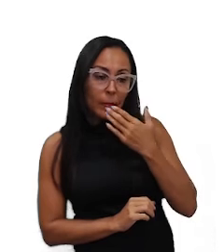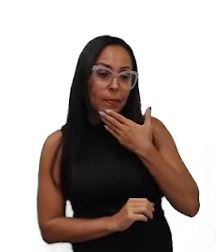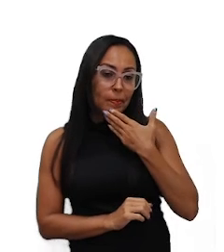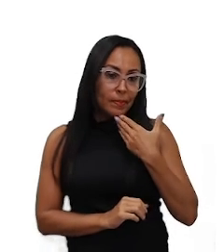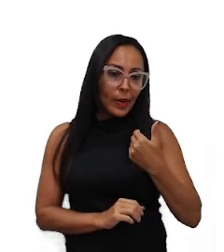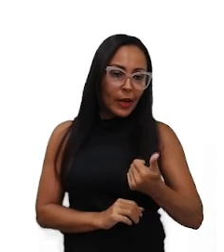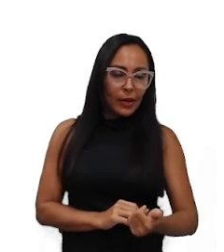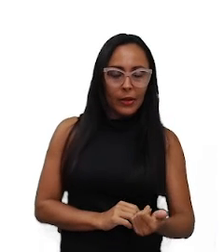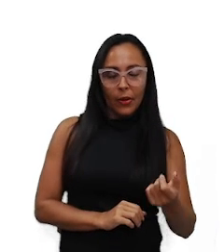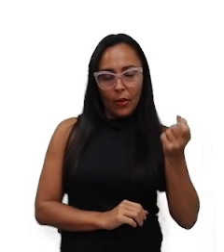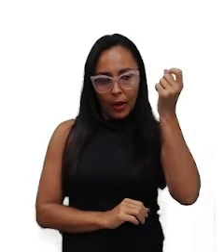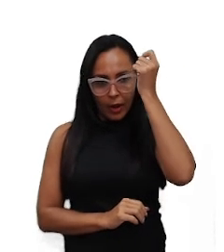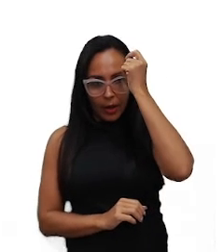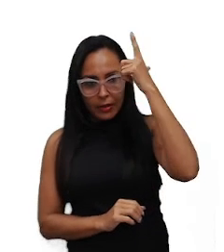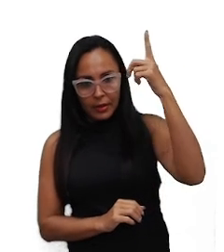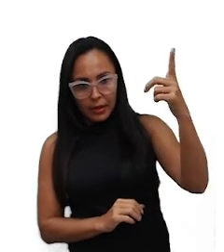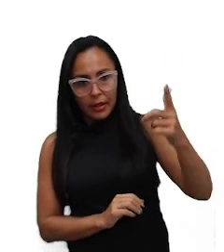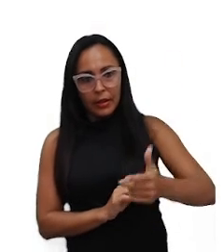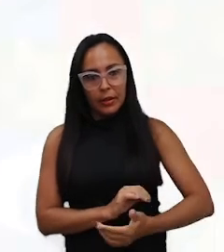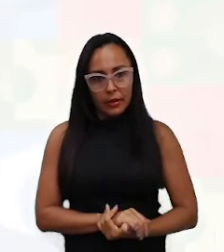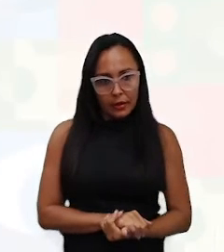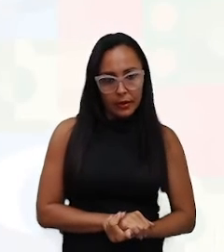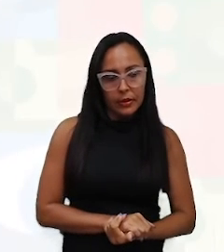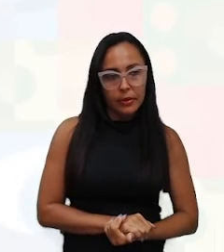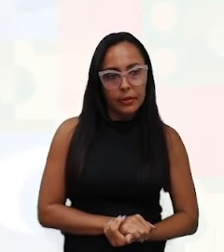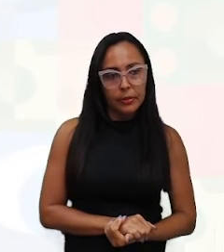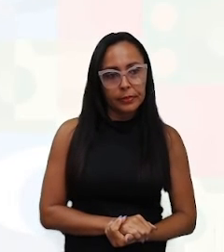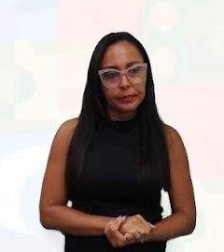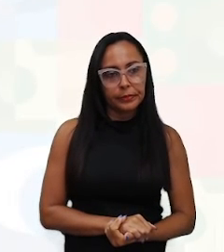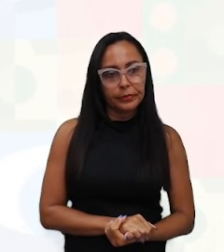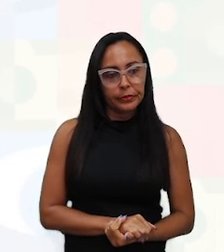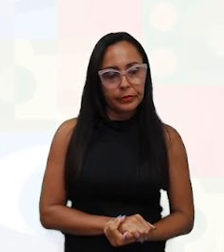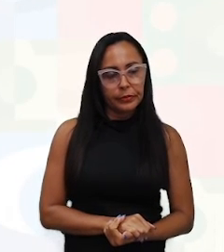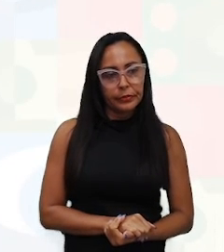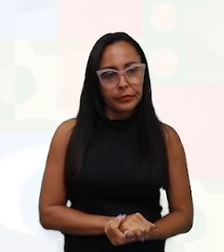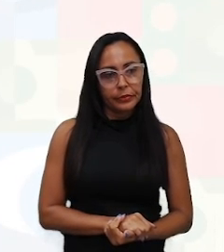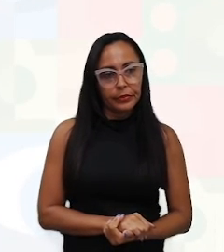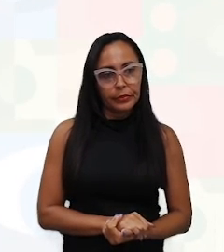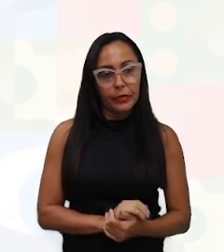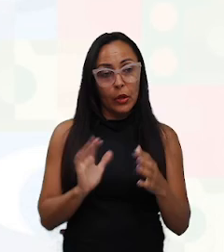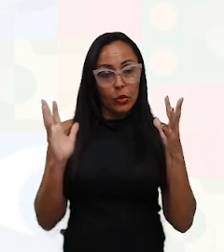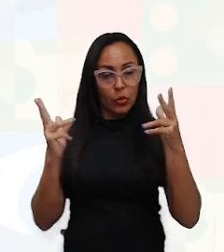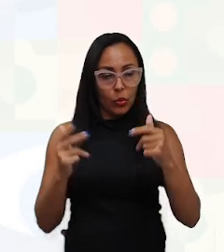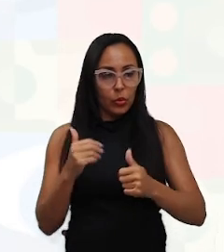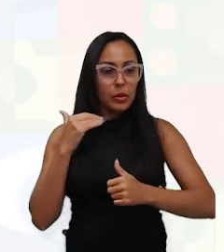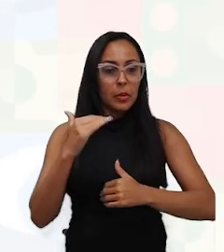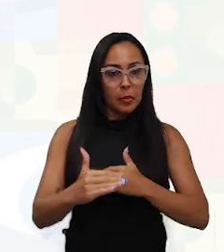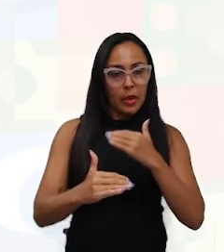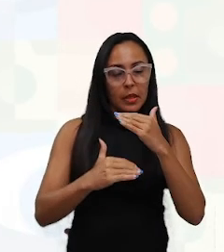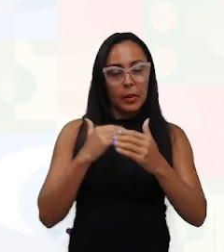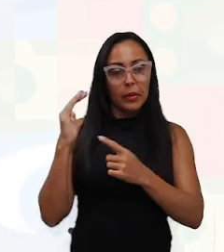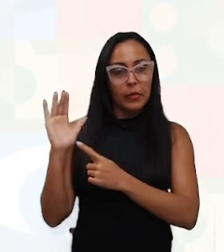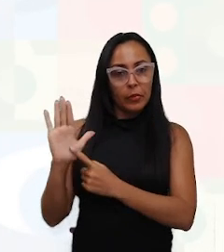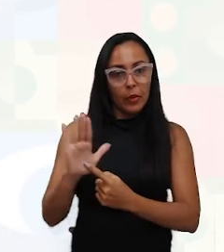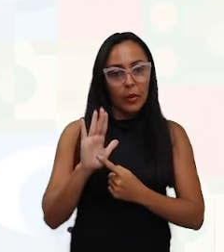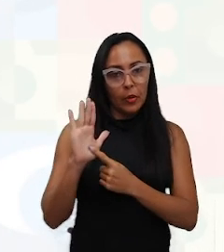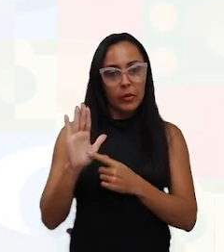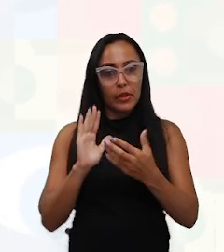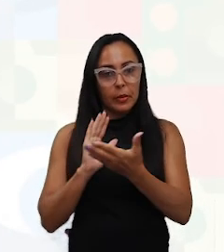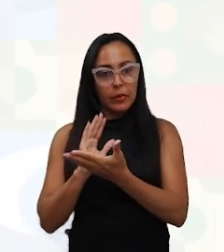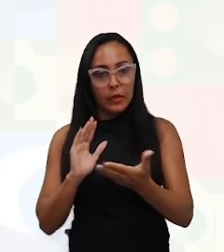suas ideias, como você está projetando aquele ambiente. Então, todo esse passo a passo foi para mostrar para vocês que